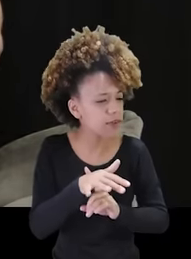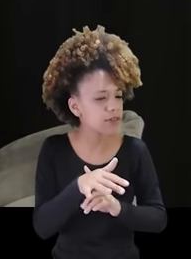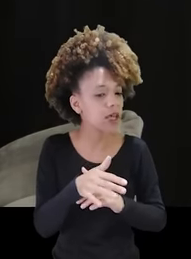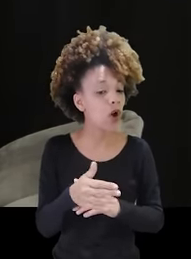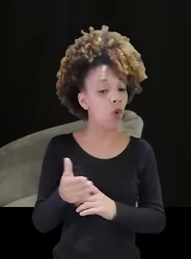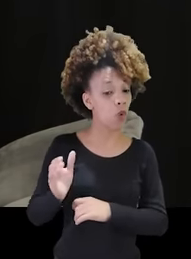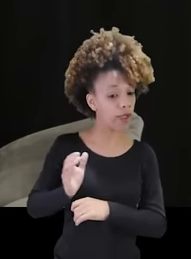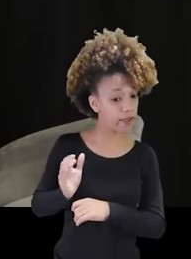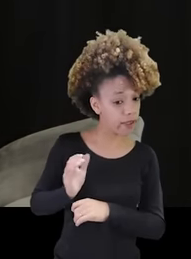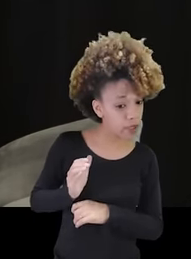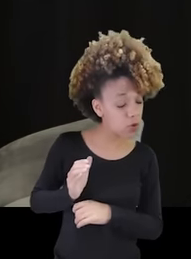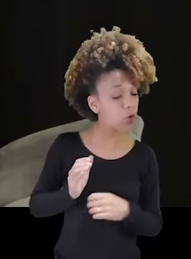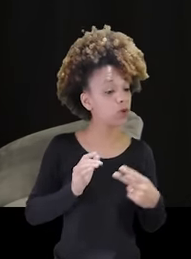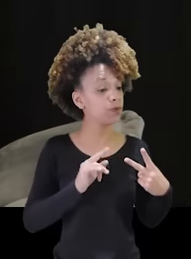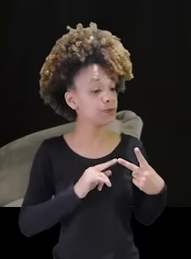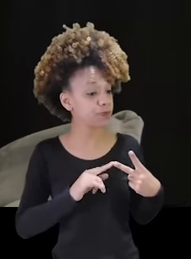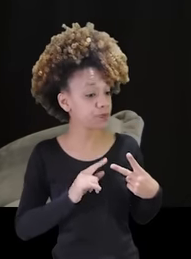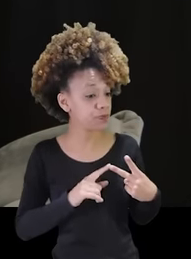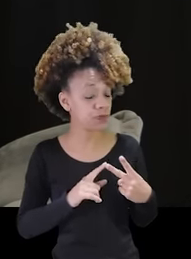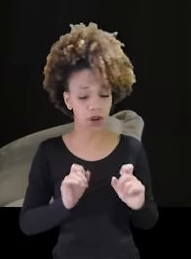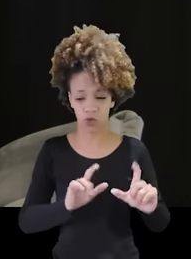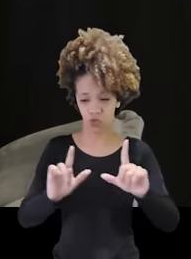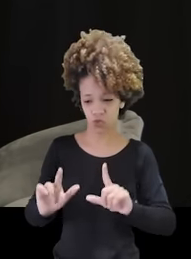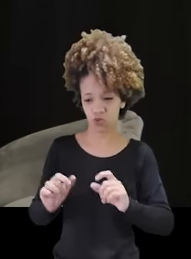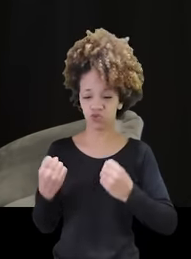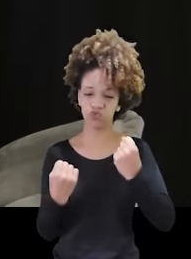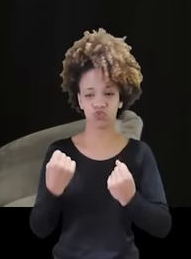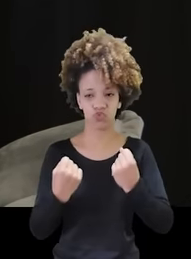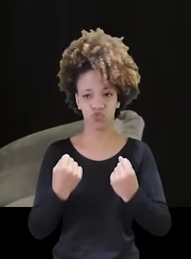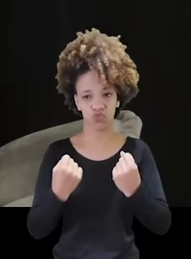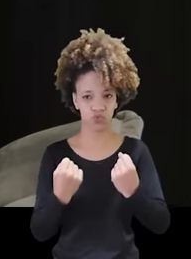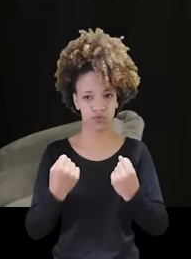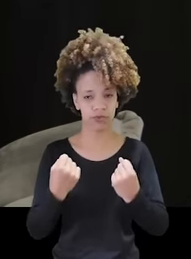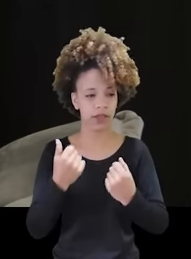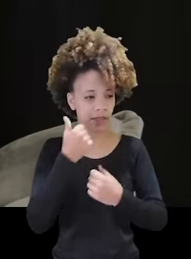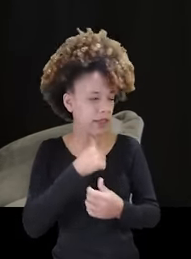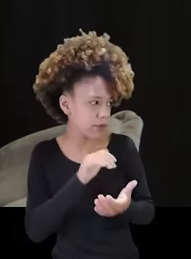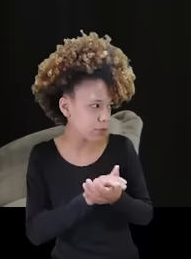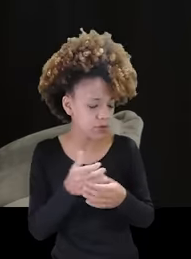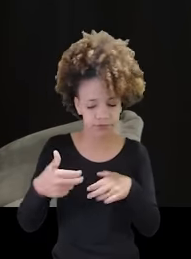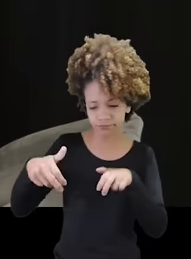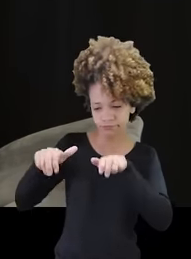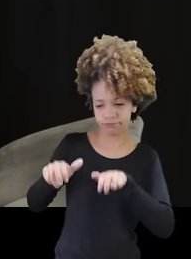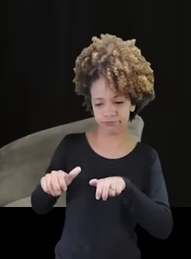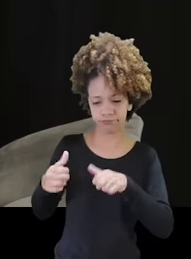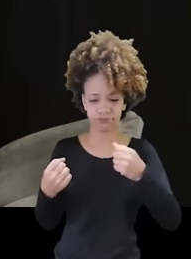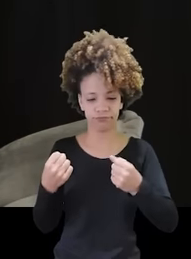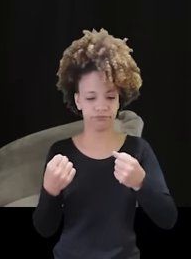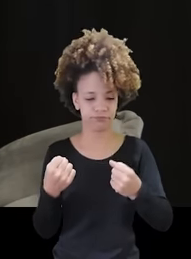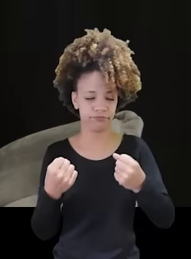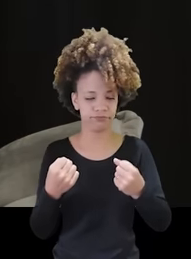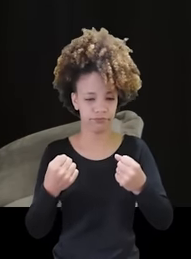do cara que é o rico e eu lembro que aquela cena clássica do cara Dirigindo né e a mulher que tá no banco né ali